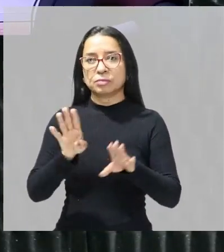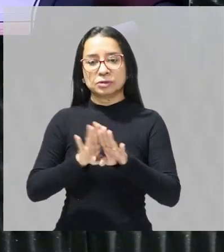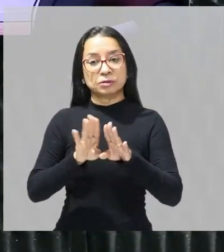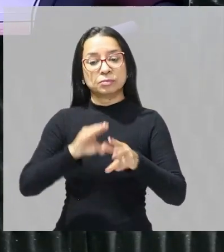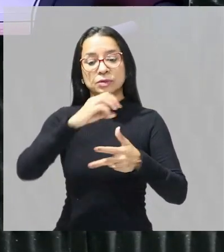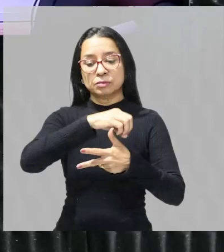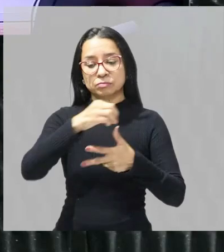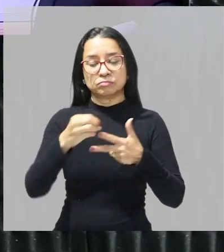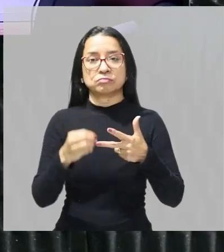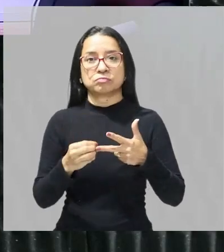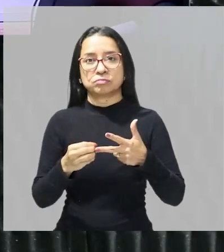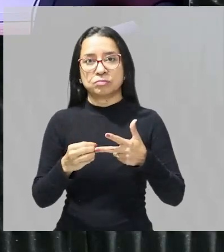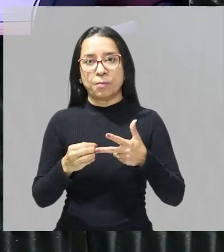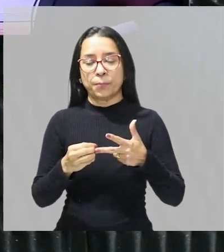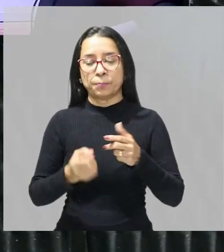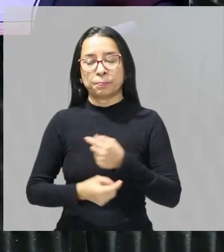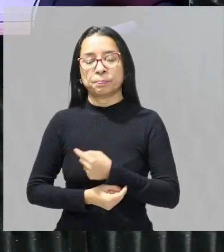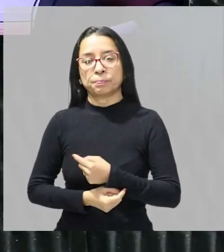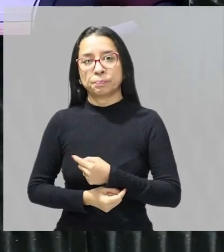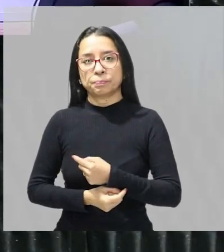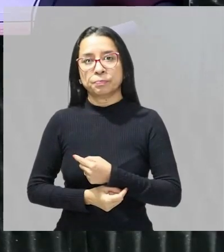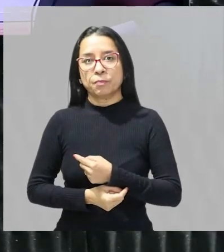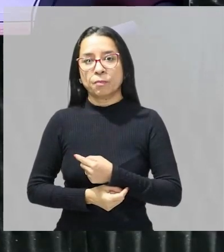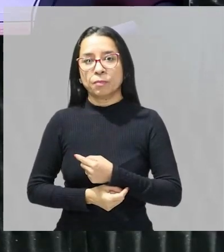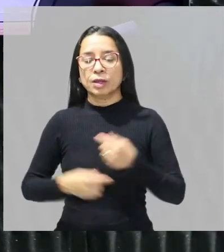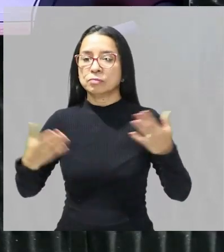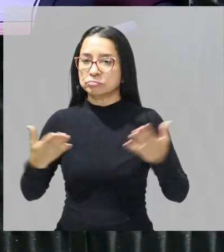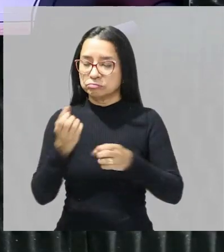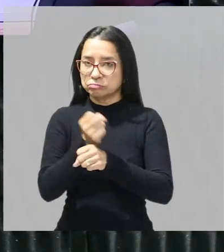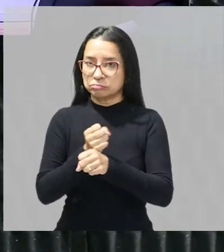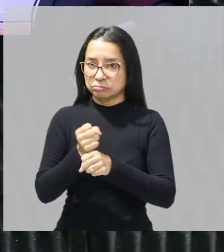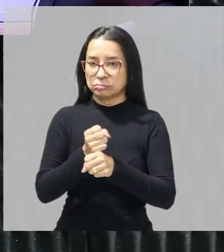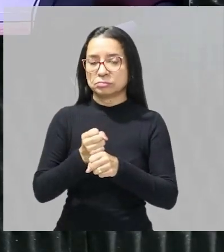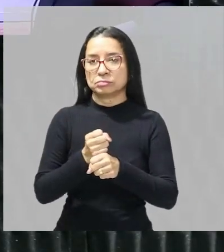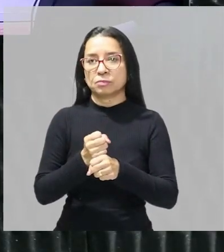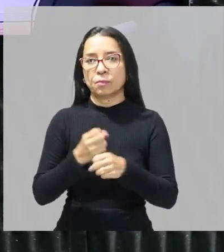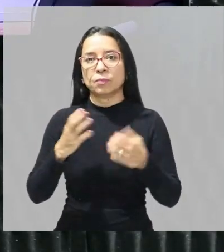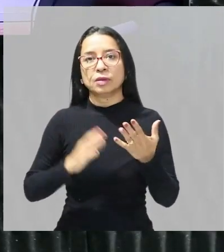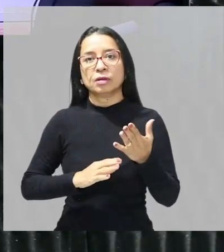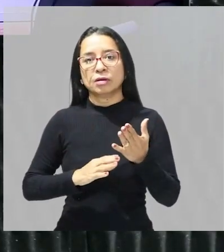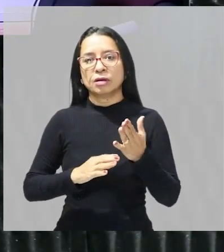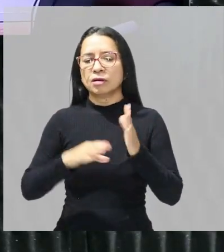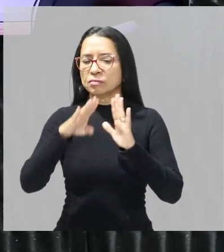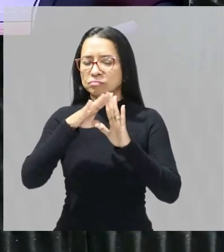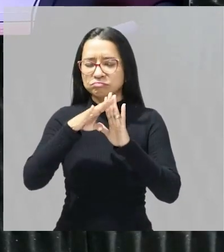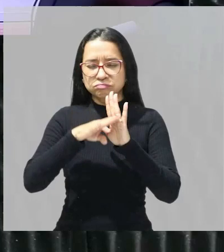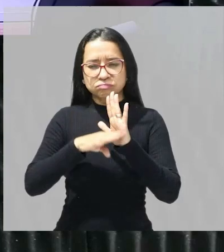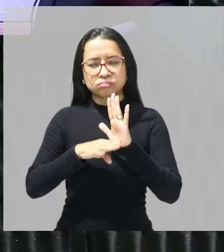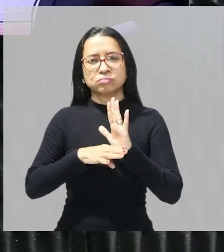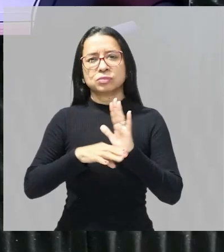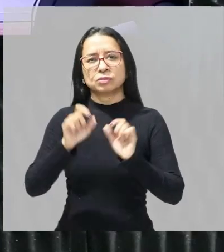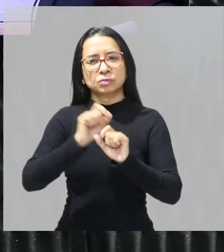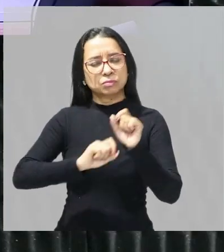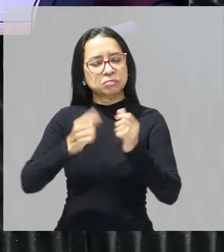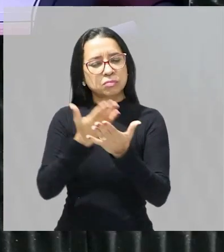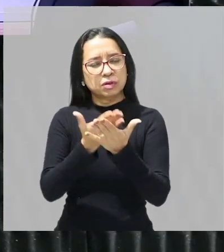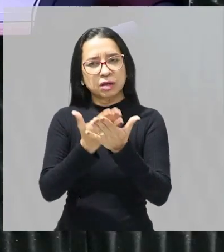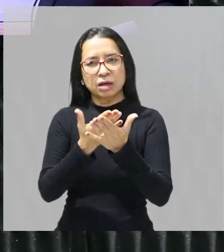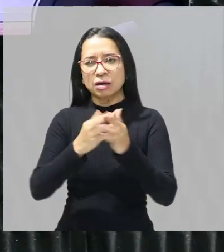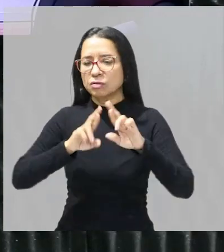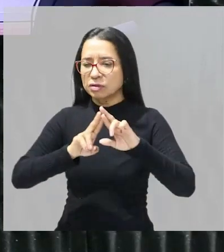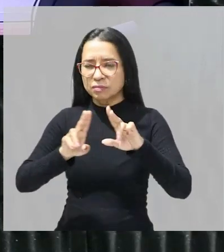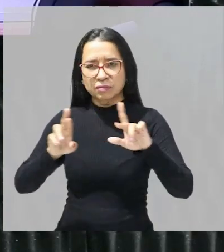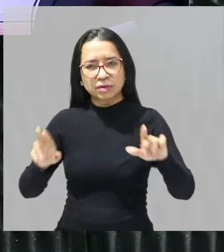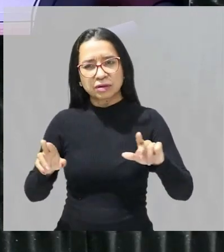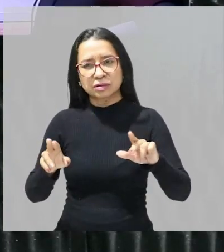nosso país e, claro, a preparação para o Enem desse ano, galera, tá? Uma série de aulas aí das principais temáticas que